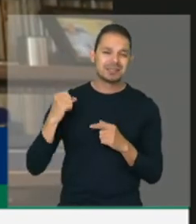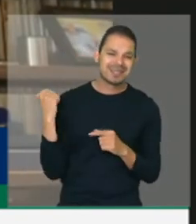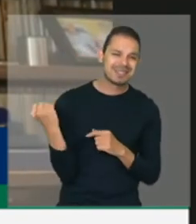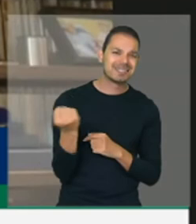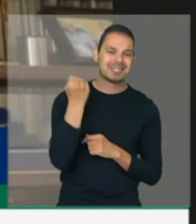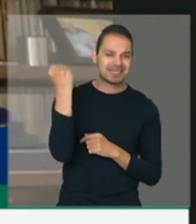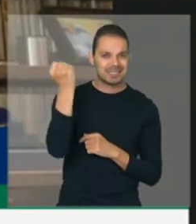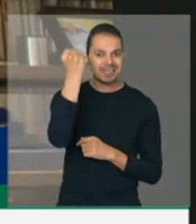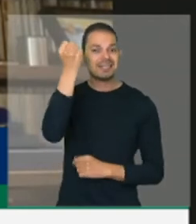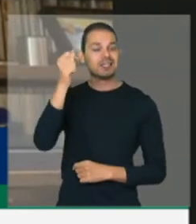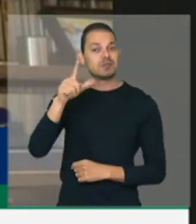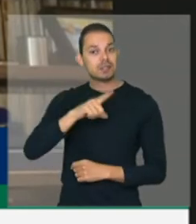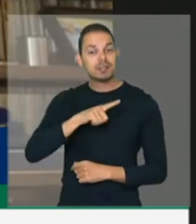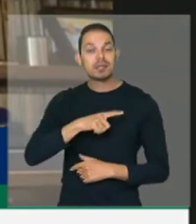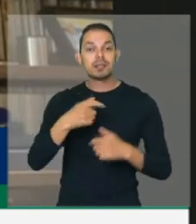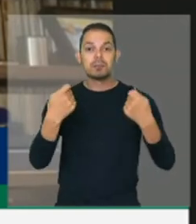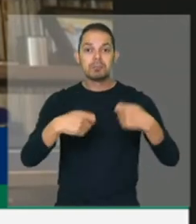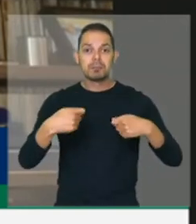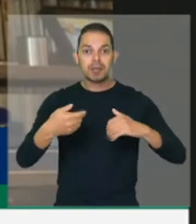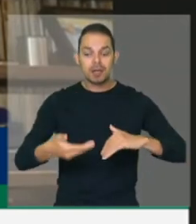e é preciso que